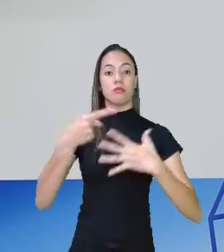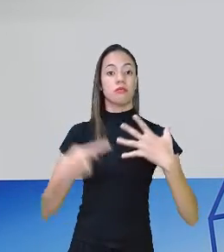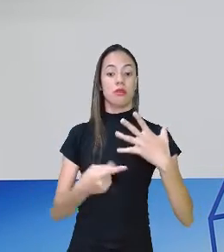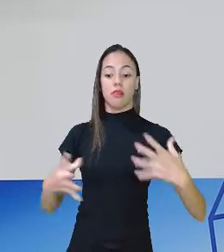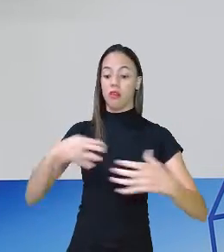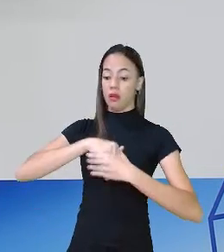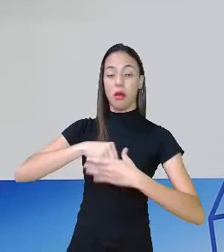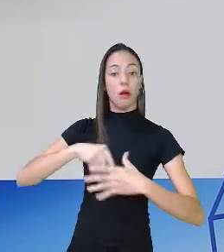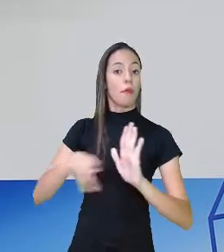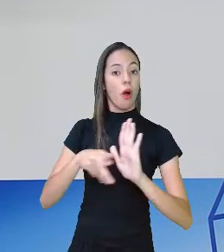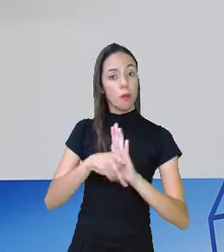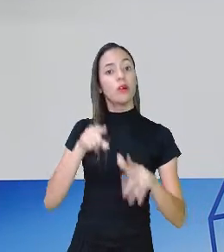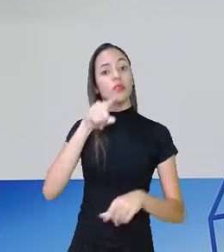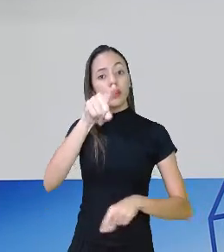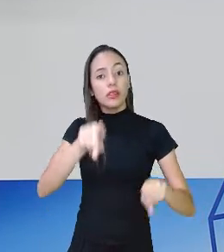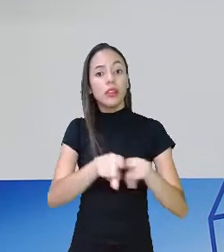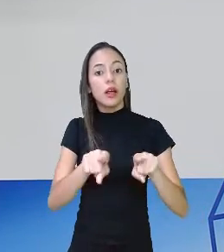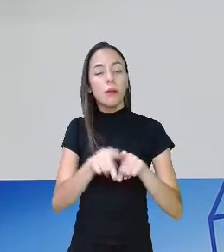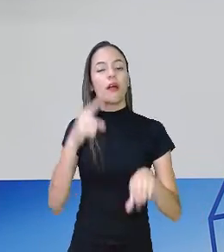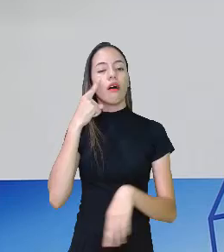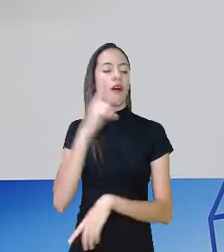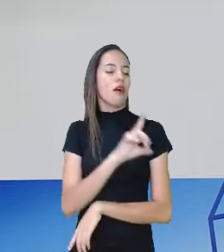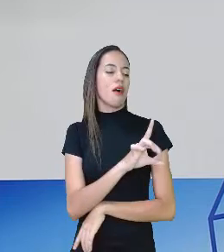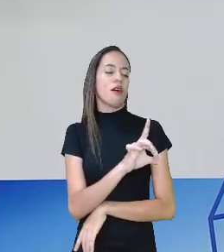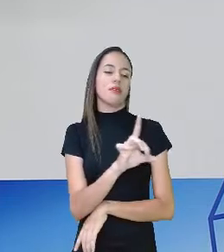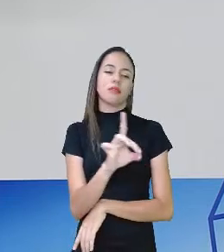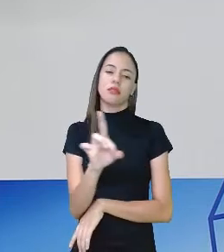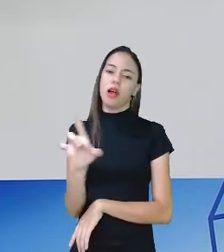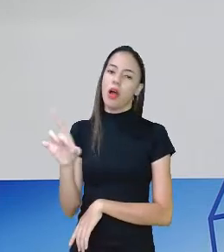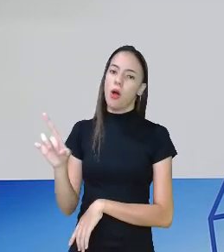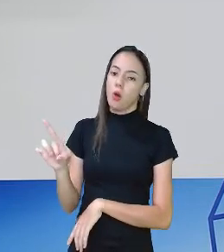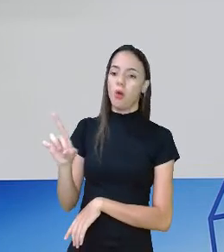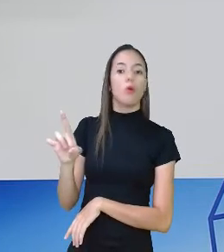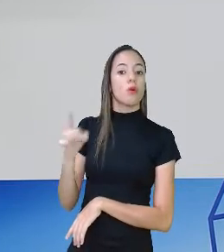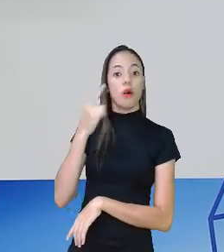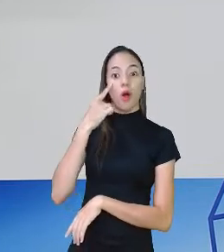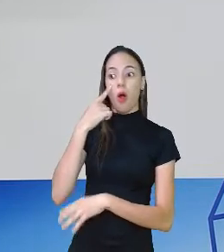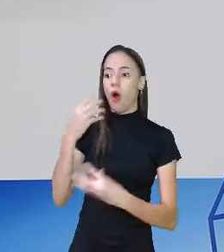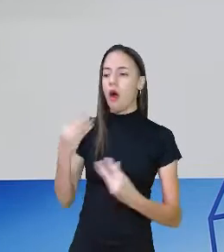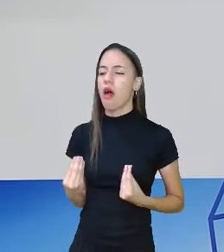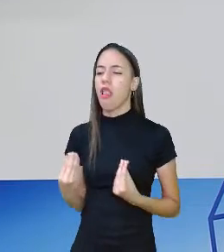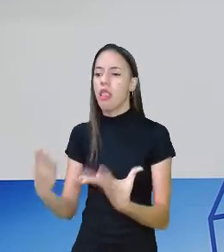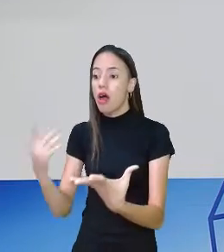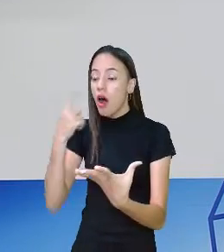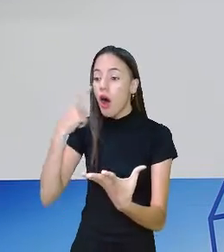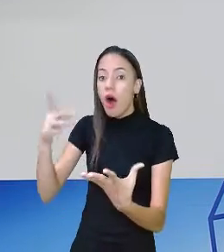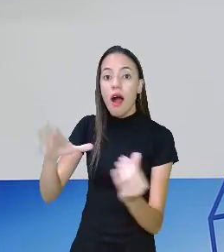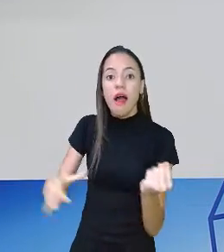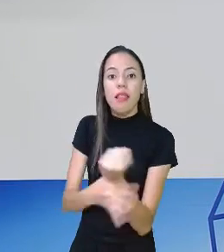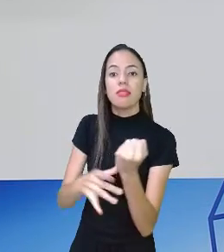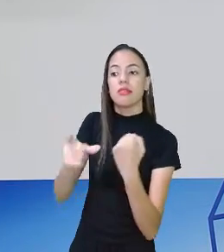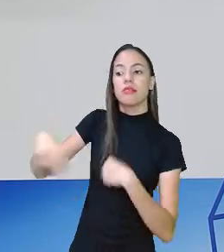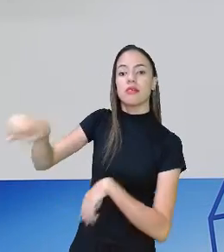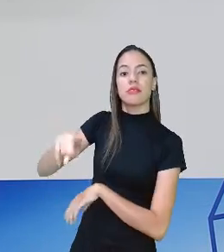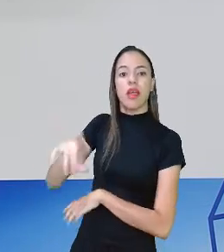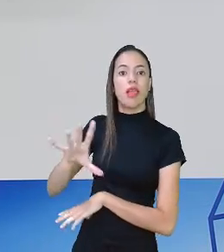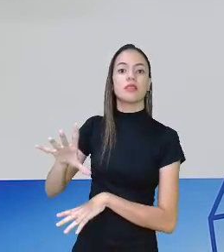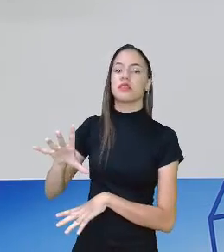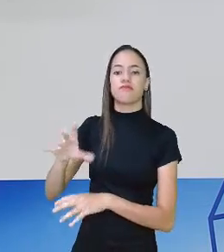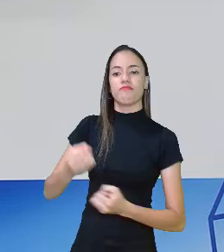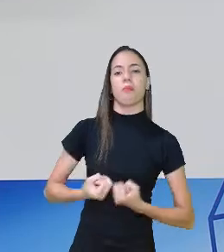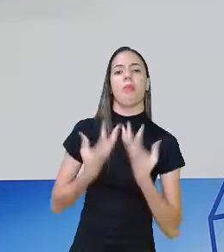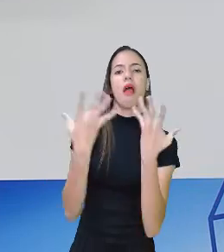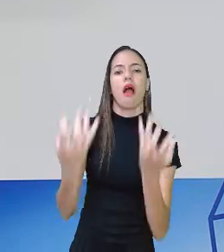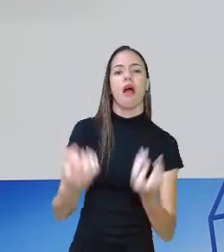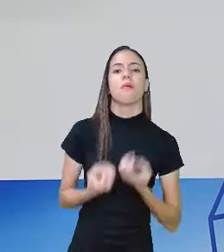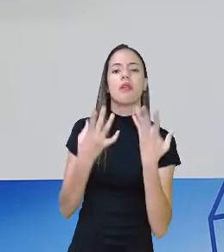inclusive você, cada um aqui. E aí começa e dá oportunidade de fala, como eles estão se sentindo naquele